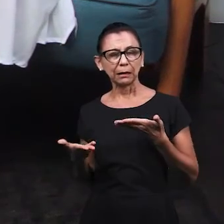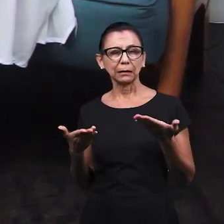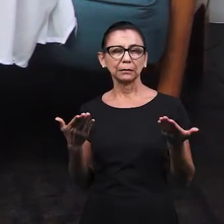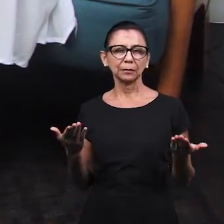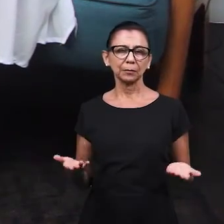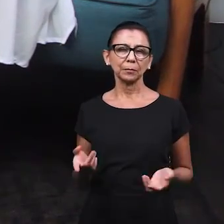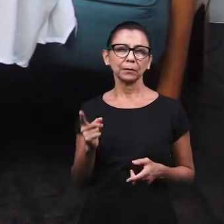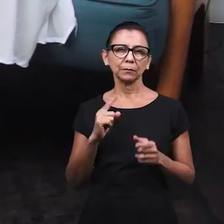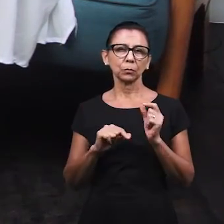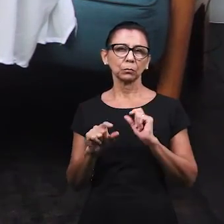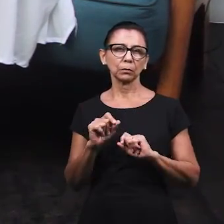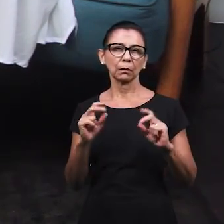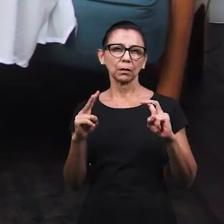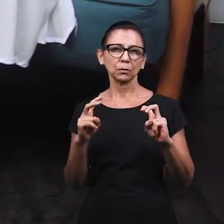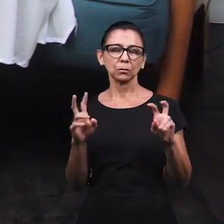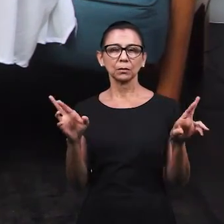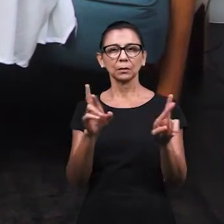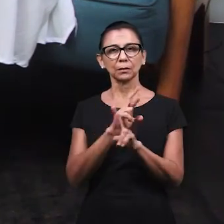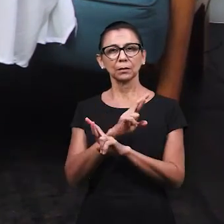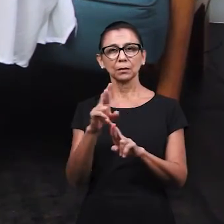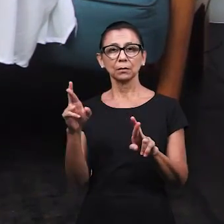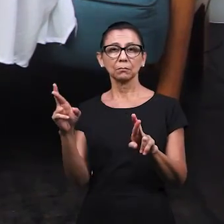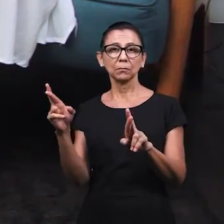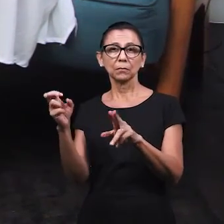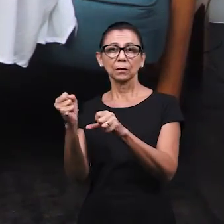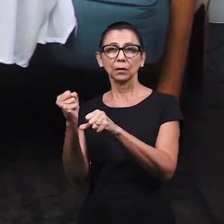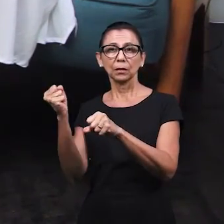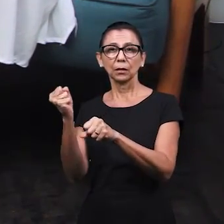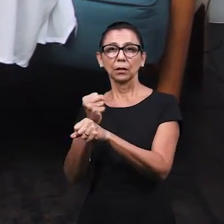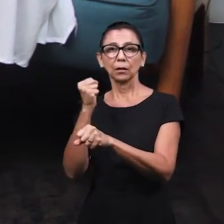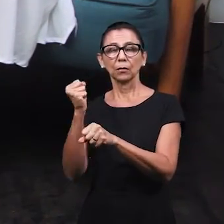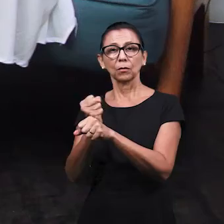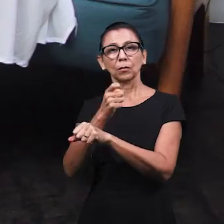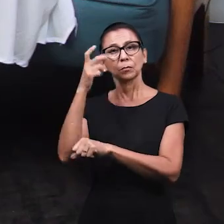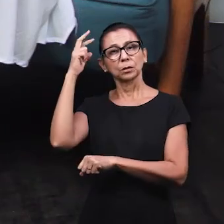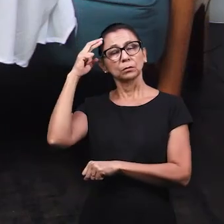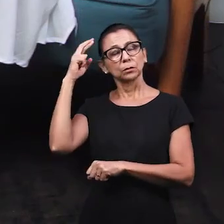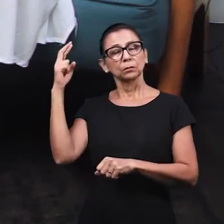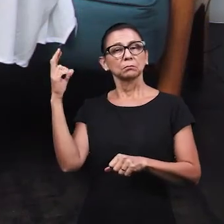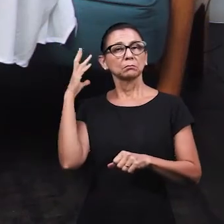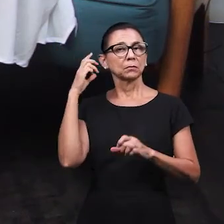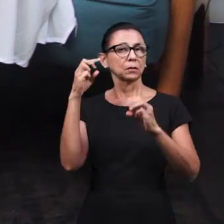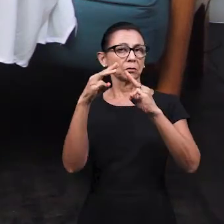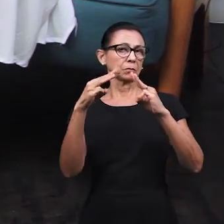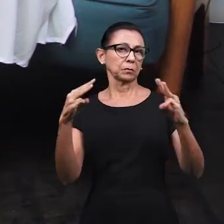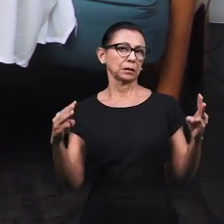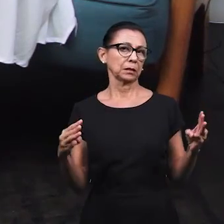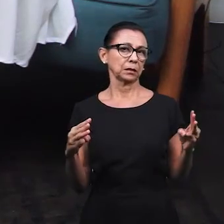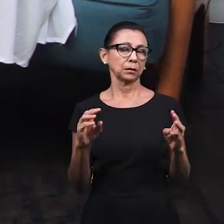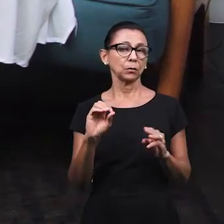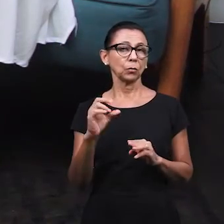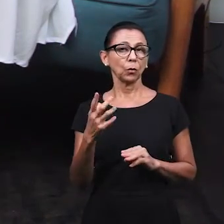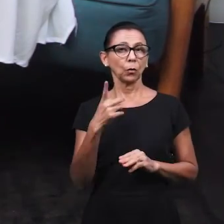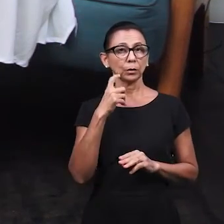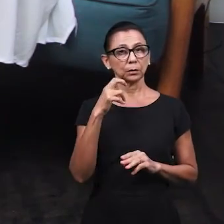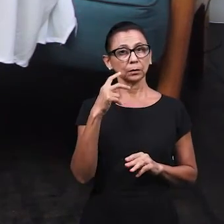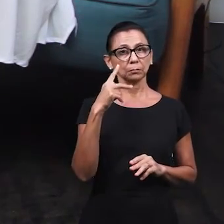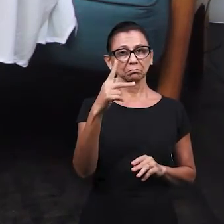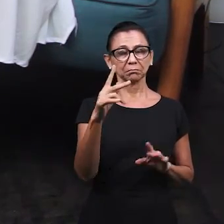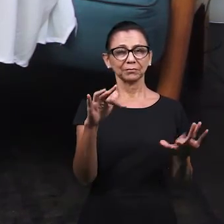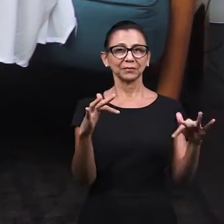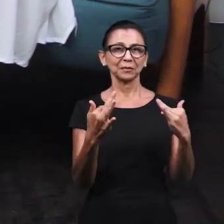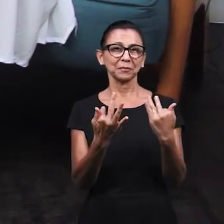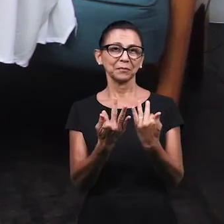relativos à obra Igreja Cristã Maranata, Rádio Manaim, ou do seu interesse, do interesse de algum familiar. Por isso esse quadro tem tido